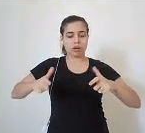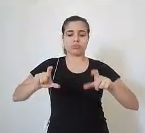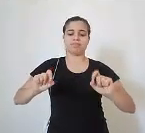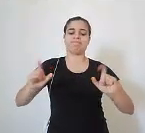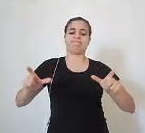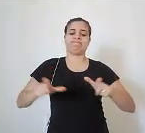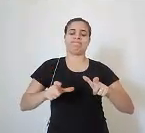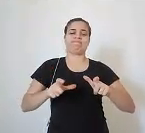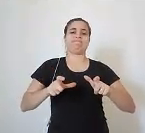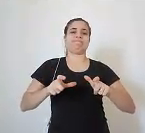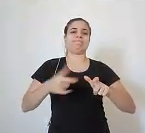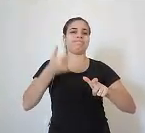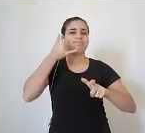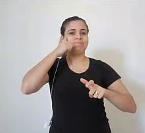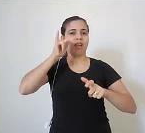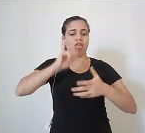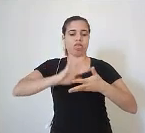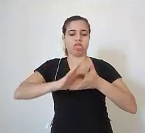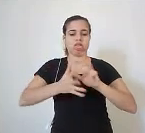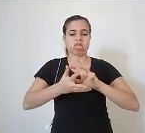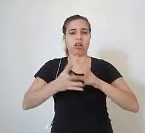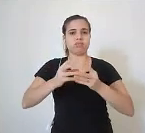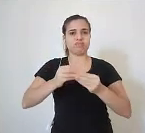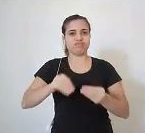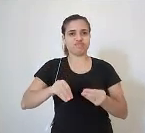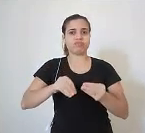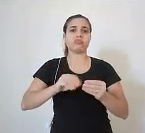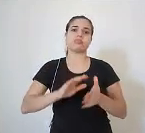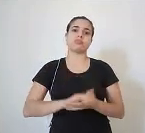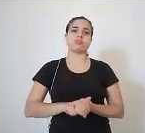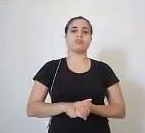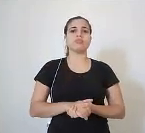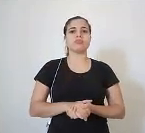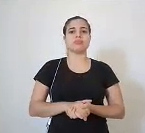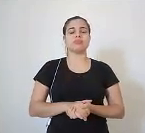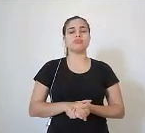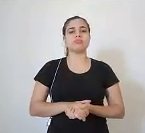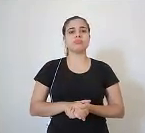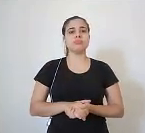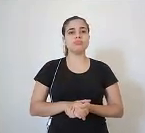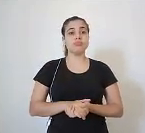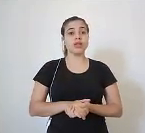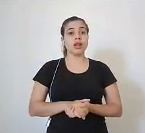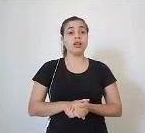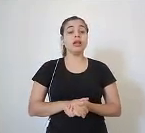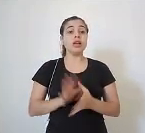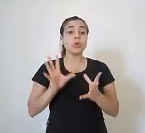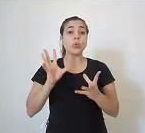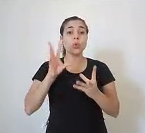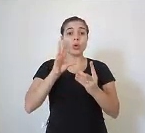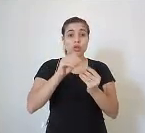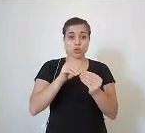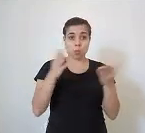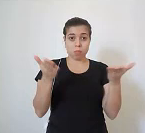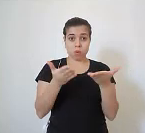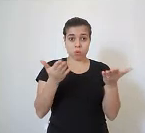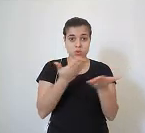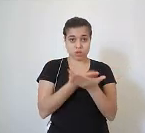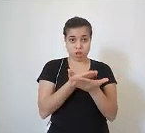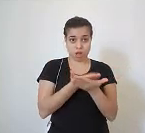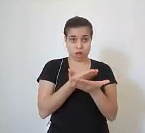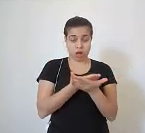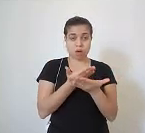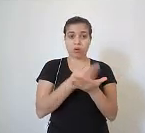nível trófico, né? Dependendo de qual consumidor que está sendo representado, né? Se é um